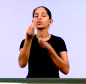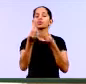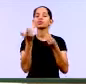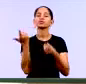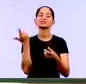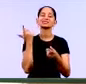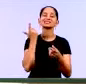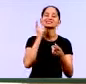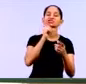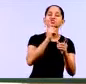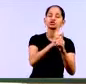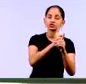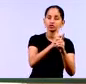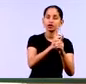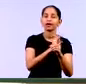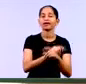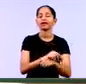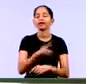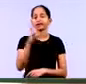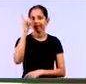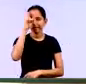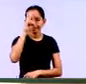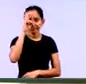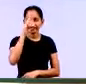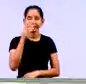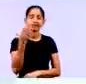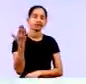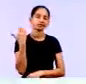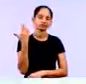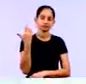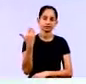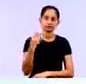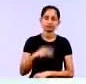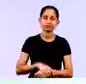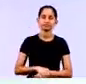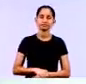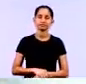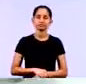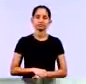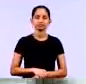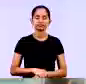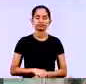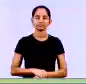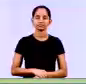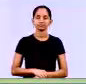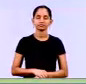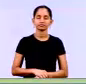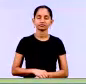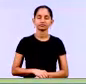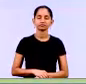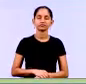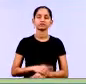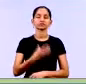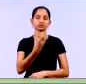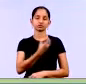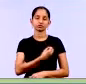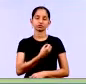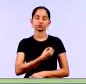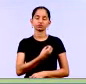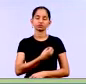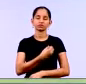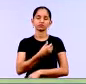de 1.067 no slide anterior. Não, tá. Esse 1.067 Isso. aqui. Como é o nome